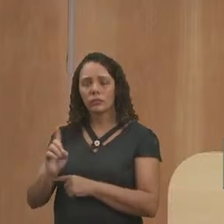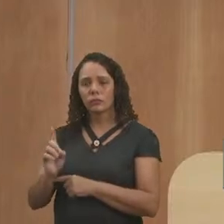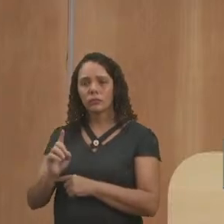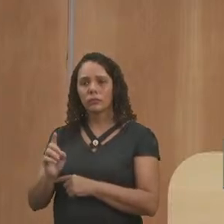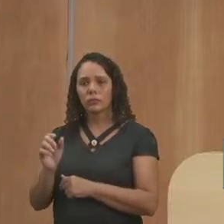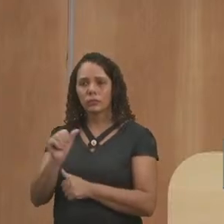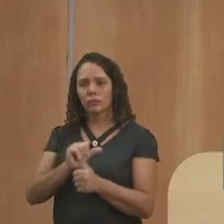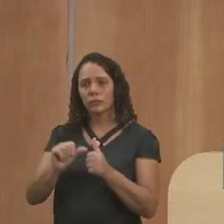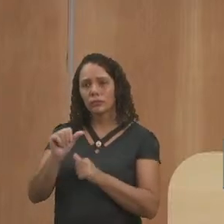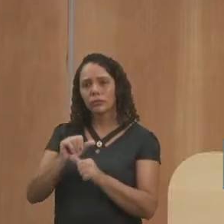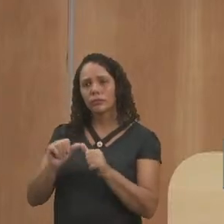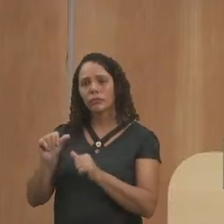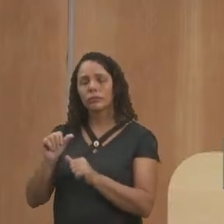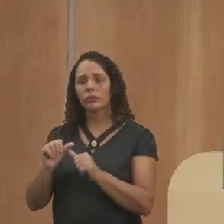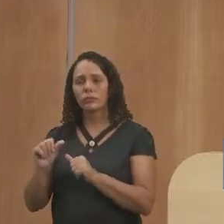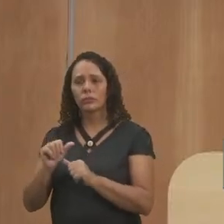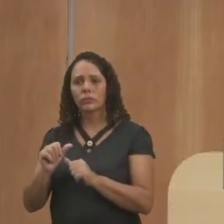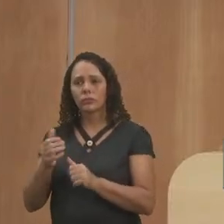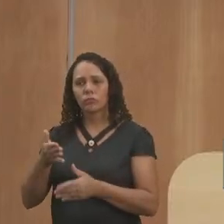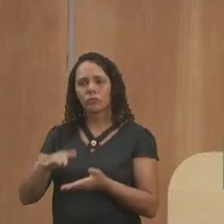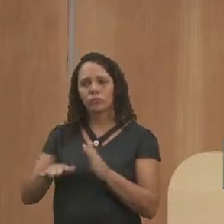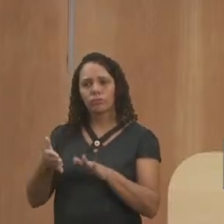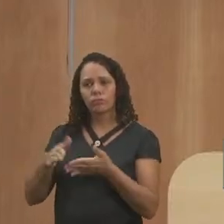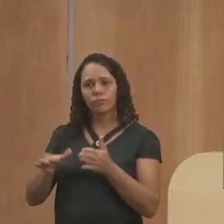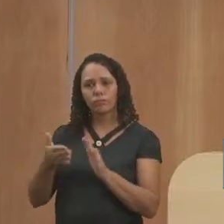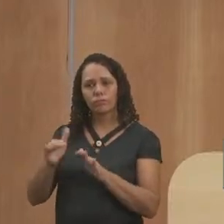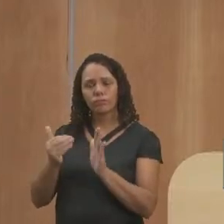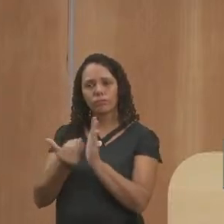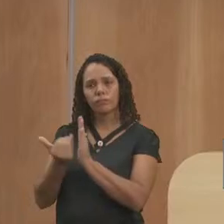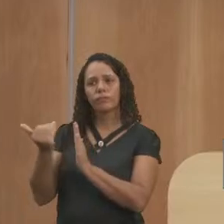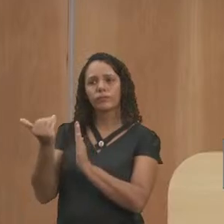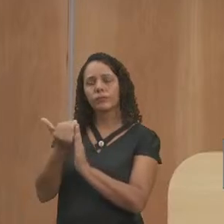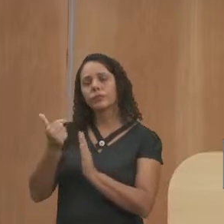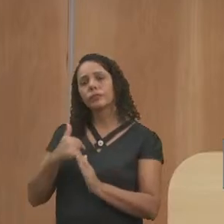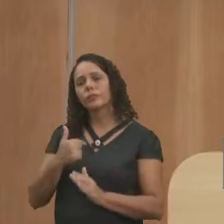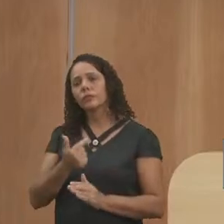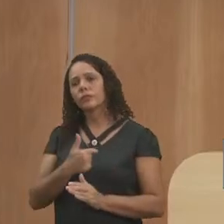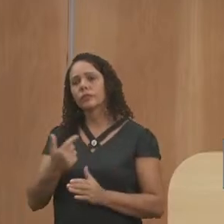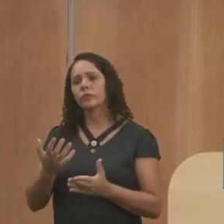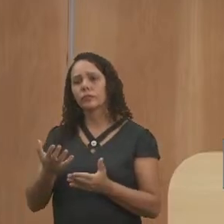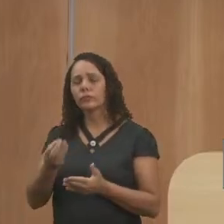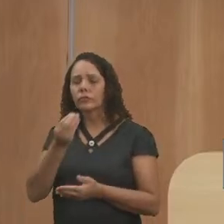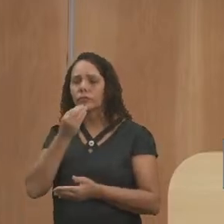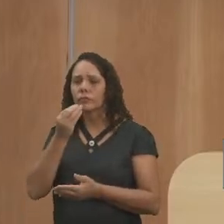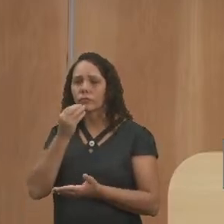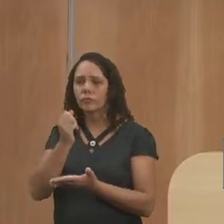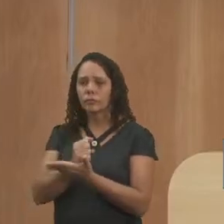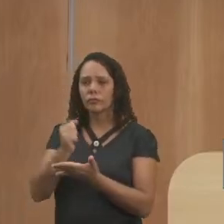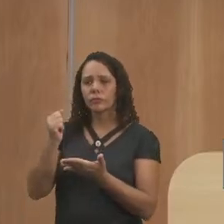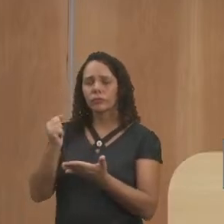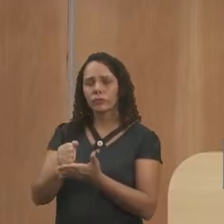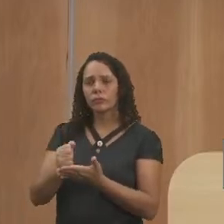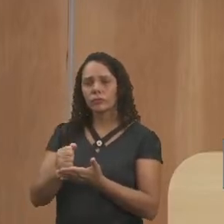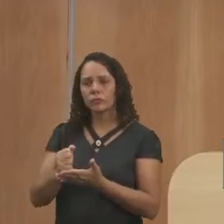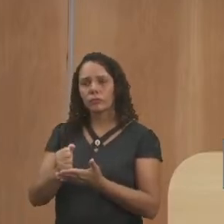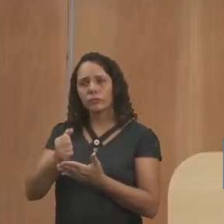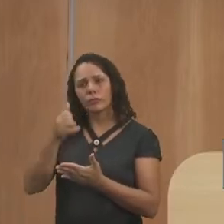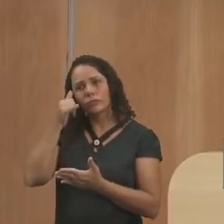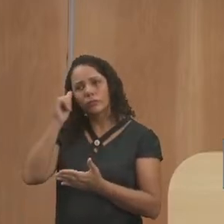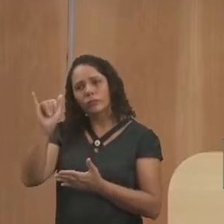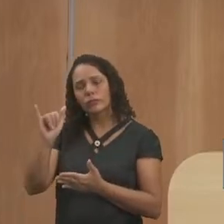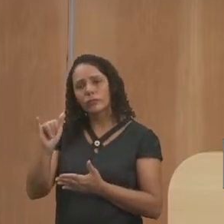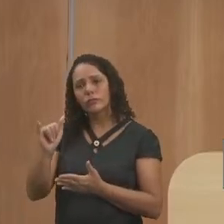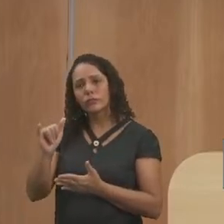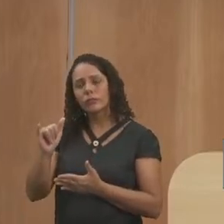que invariavelmente subiu esse estoque, a gente está buscando fazer contrato de hedge cambial para não deixar o